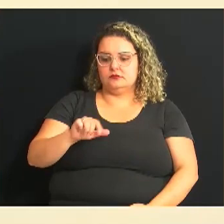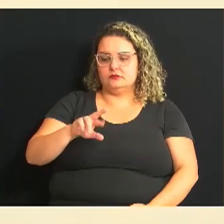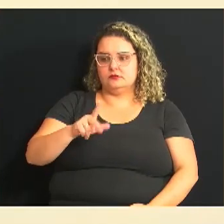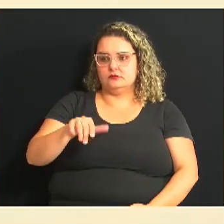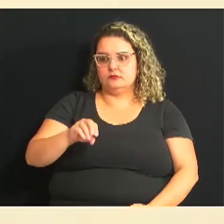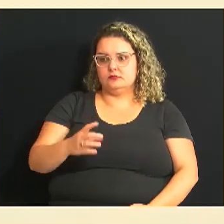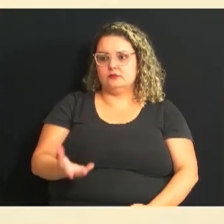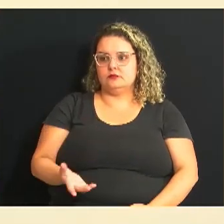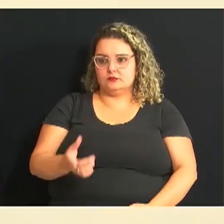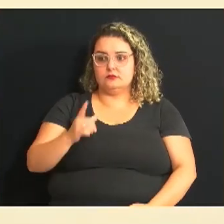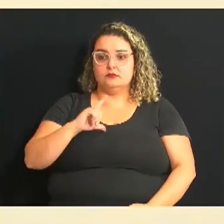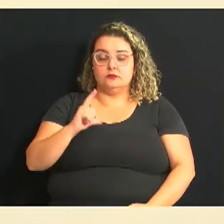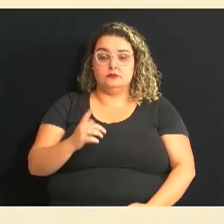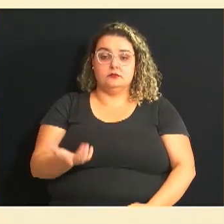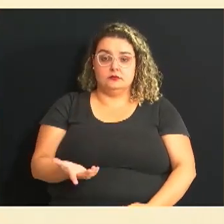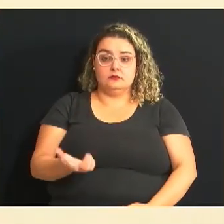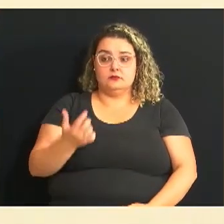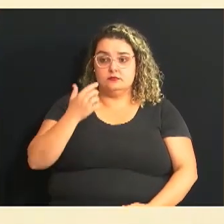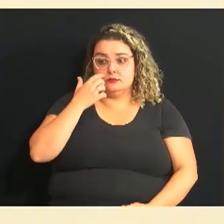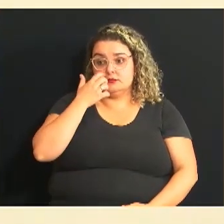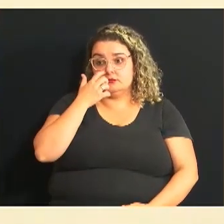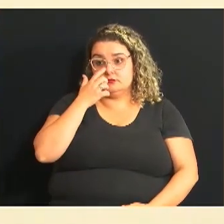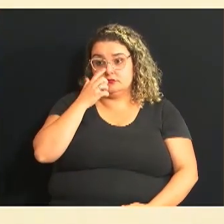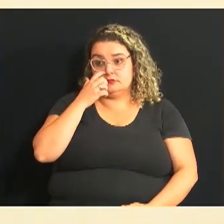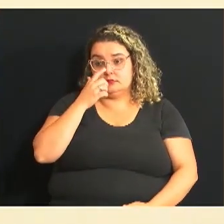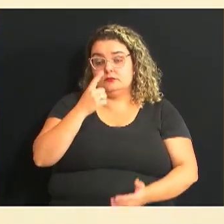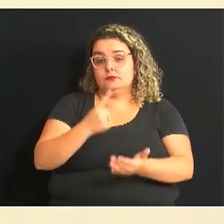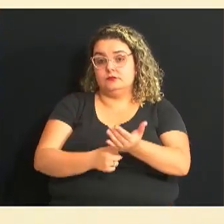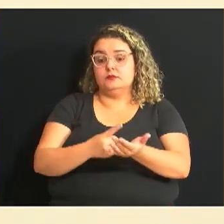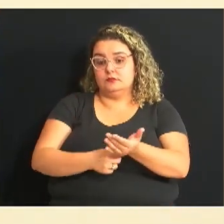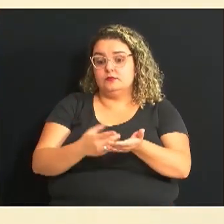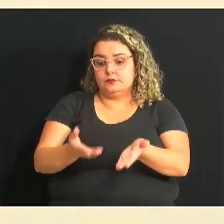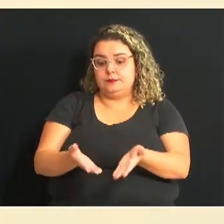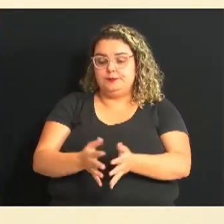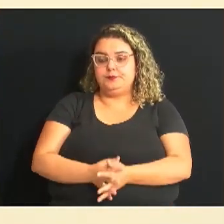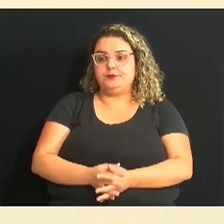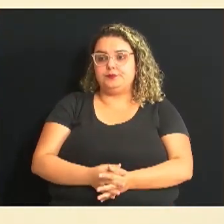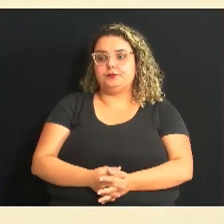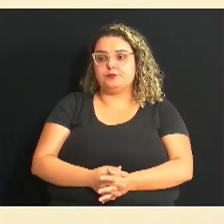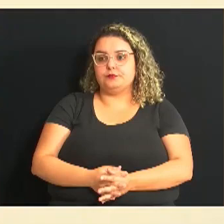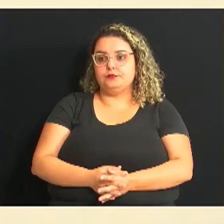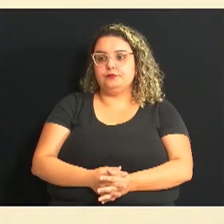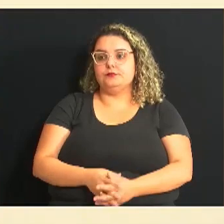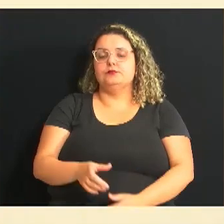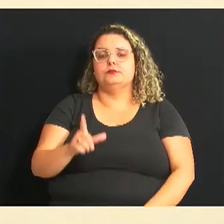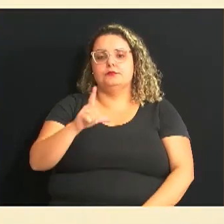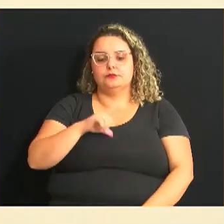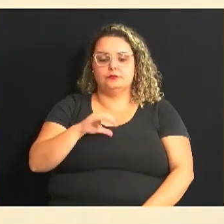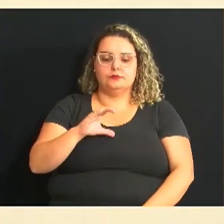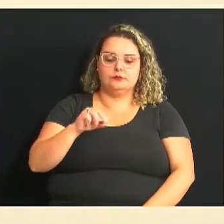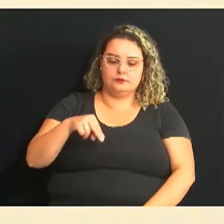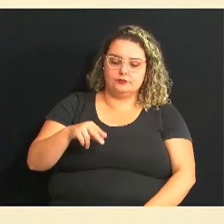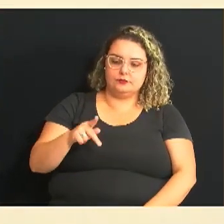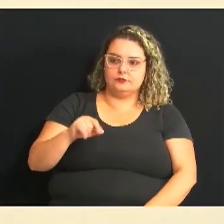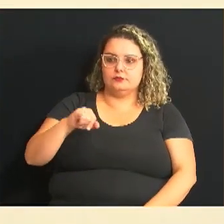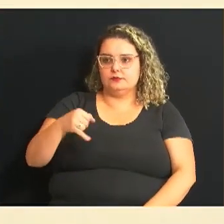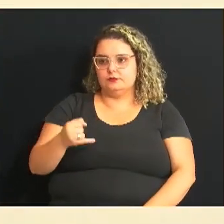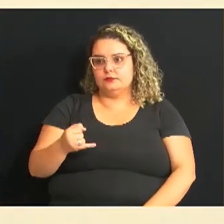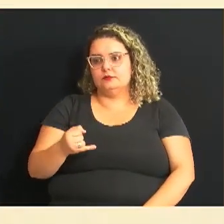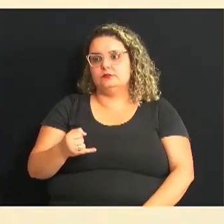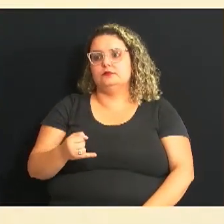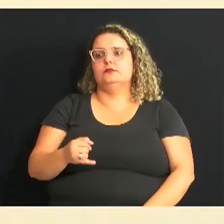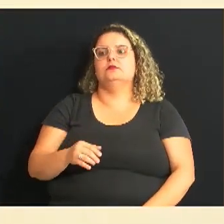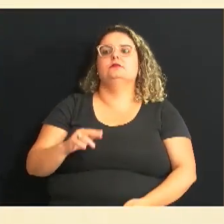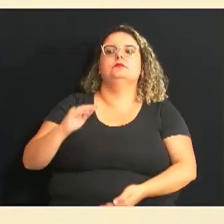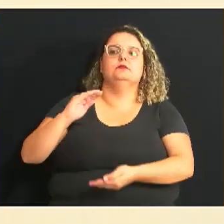temos uma confirmação disso, né? Correto. Apesar da gente já ter o CNPJ, já saber que esse fundo está regularmente